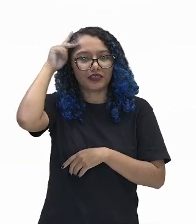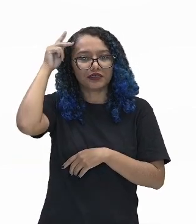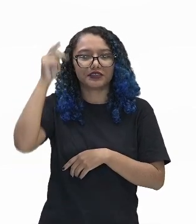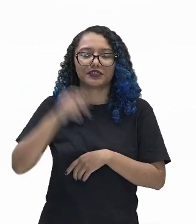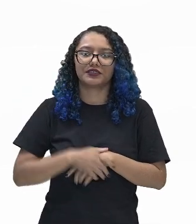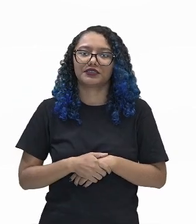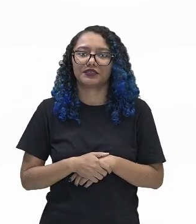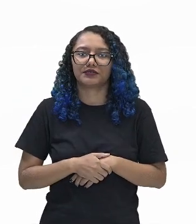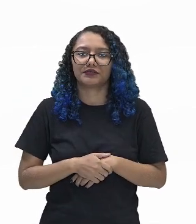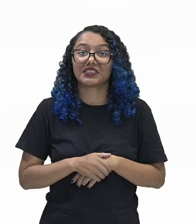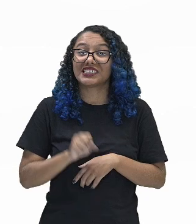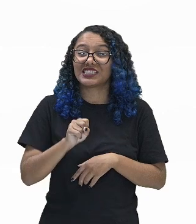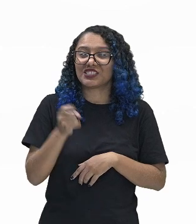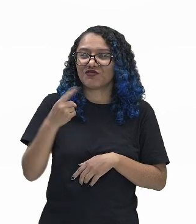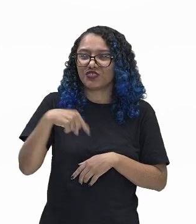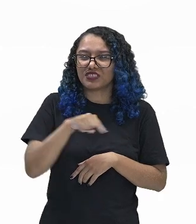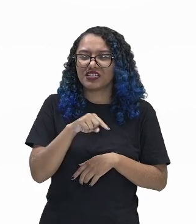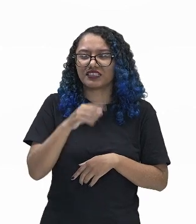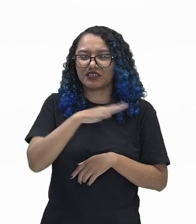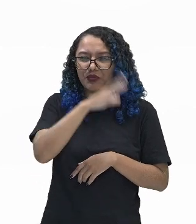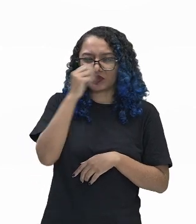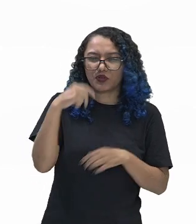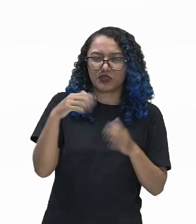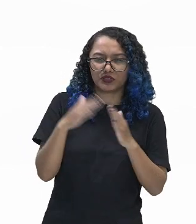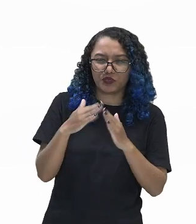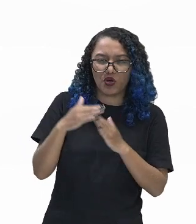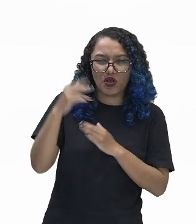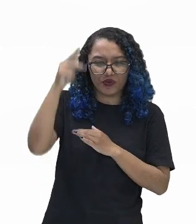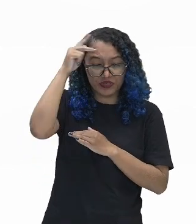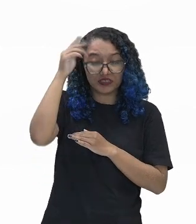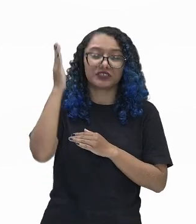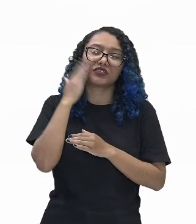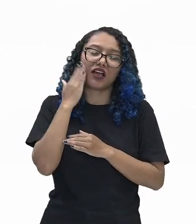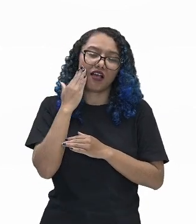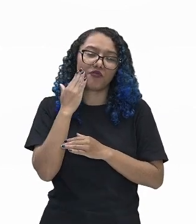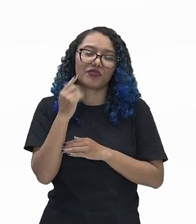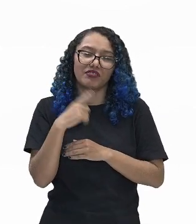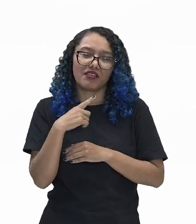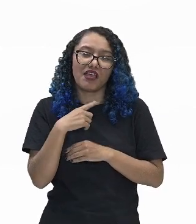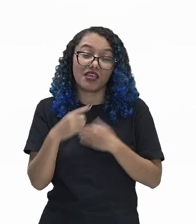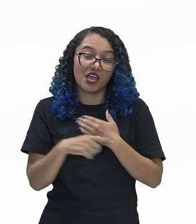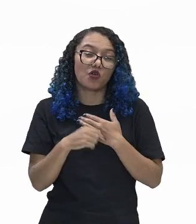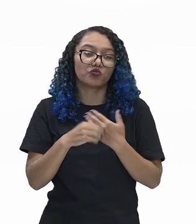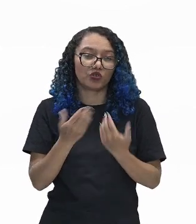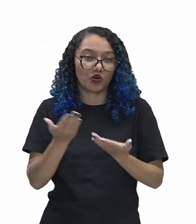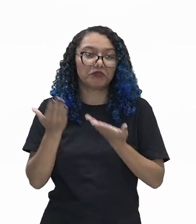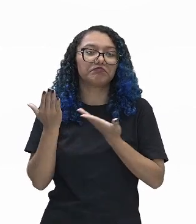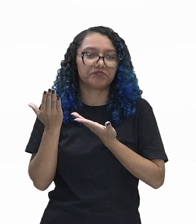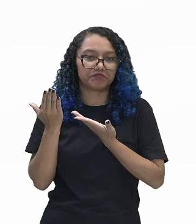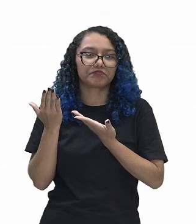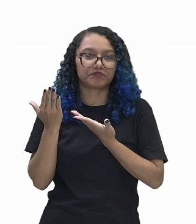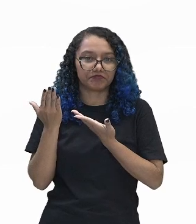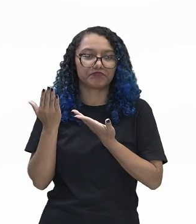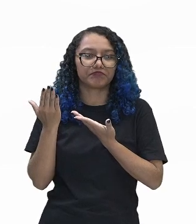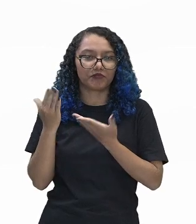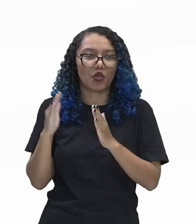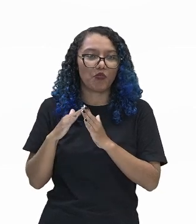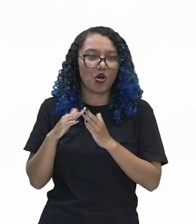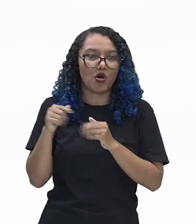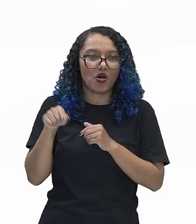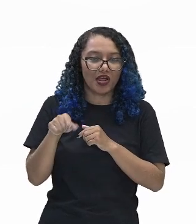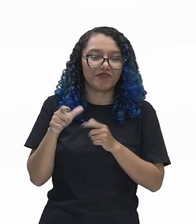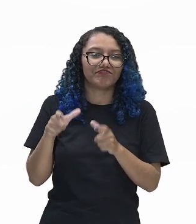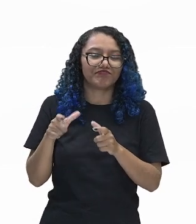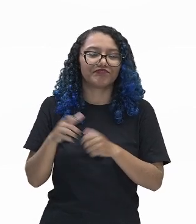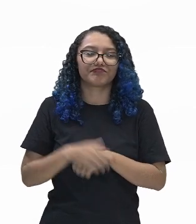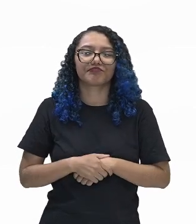por exemplo, e mora em Parintins, você já sabe que nós temos um autor aí desse local, não é? Publicou